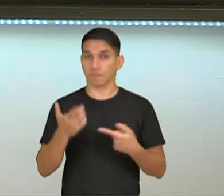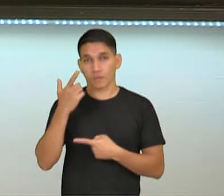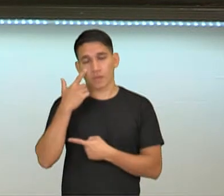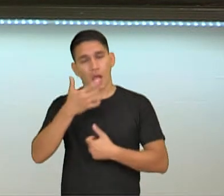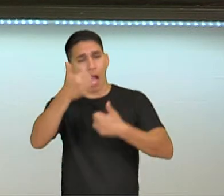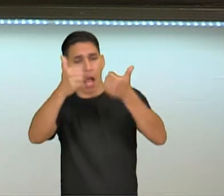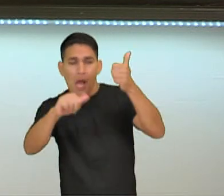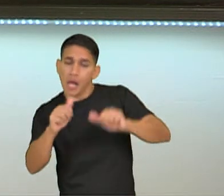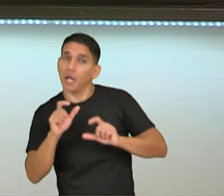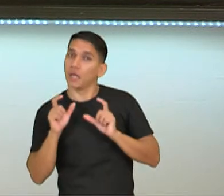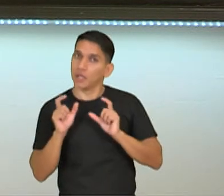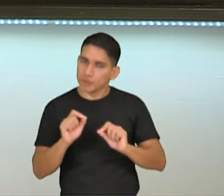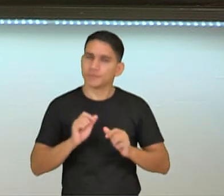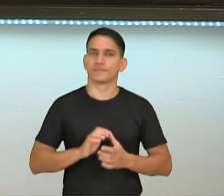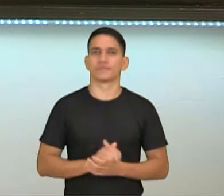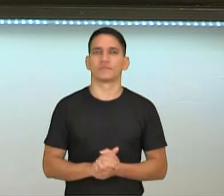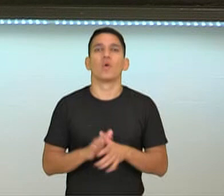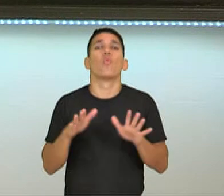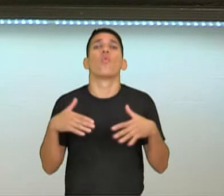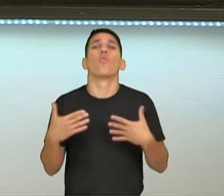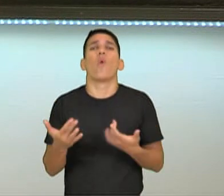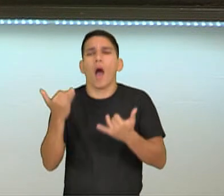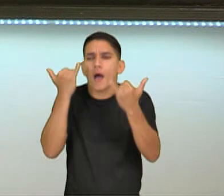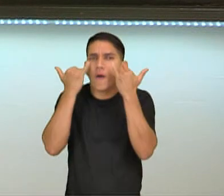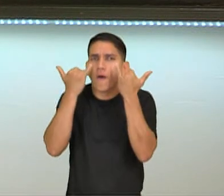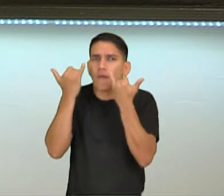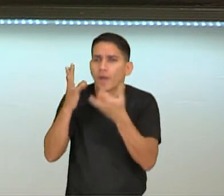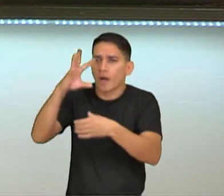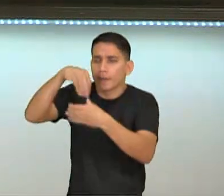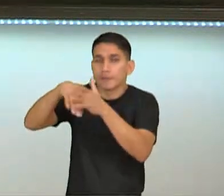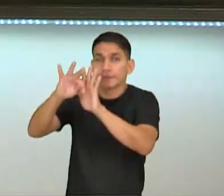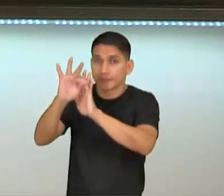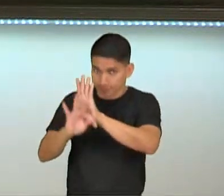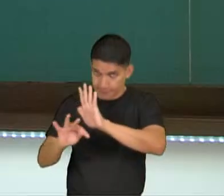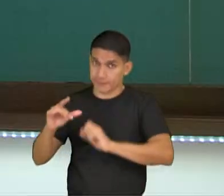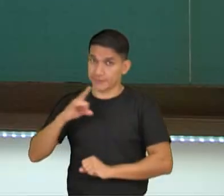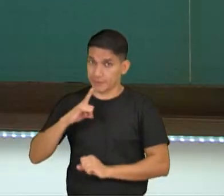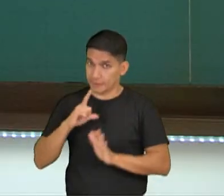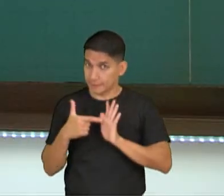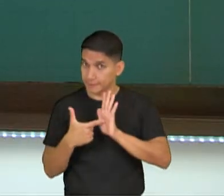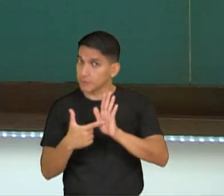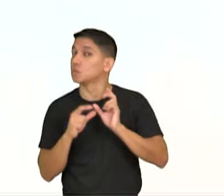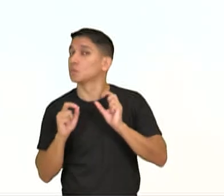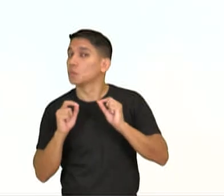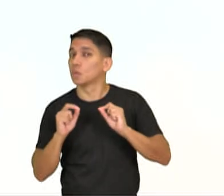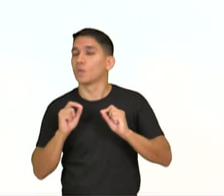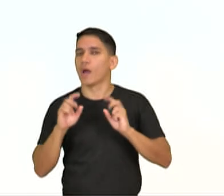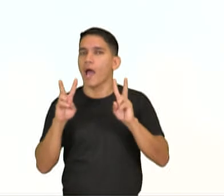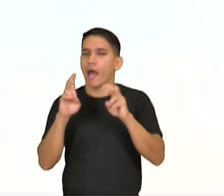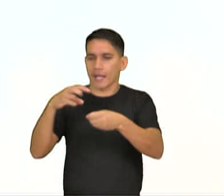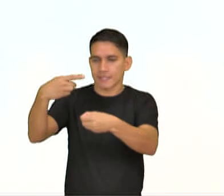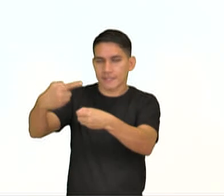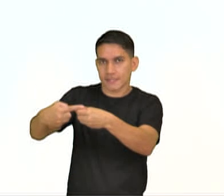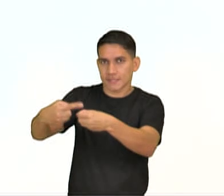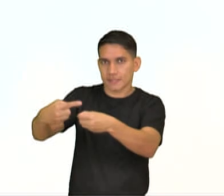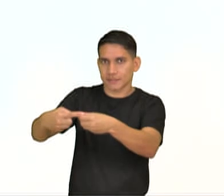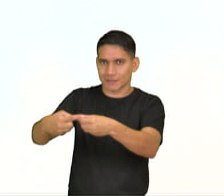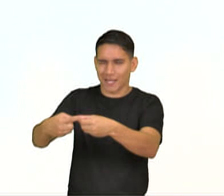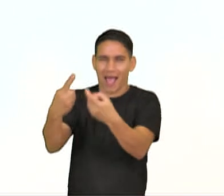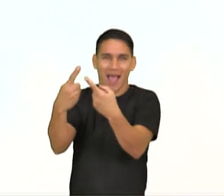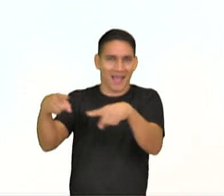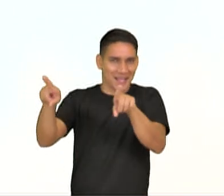Verificando então, né, quais são as informações que o texto apresenta, né, sobre a cidade